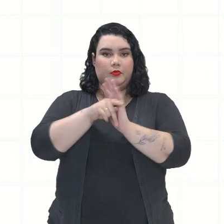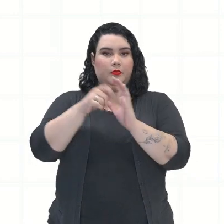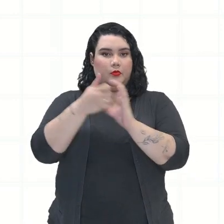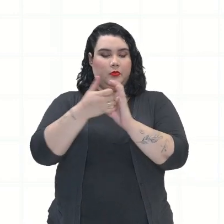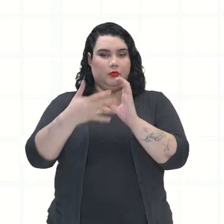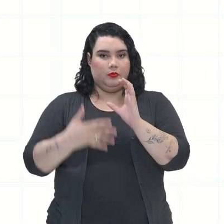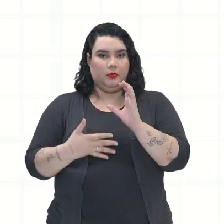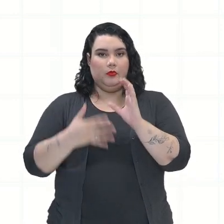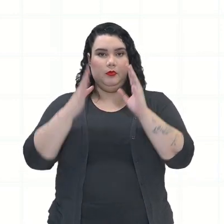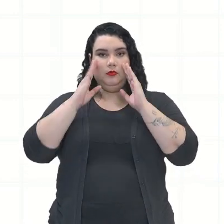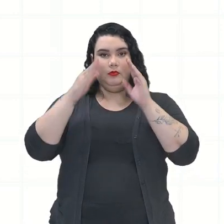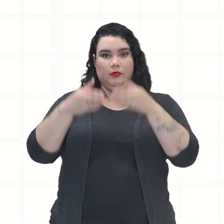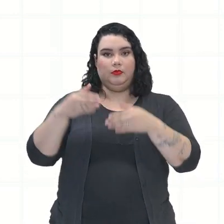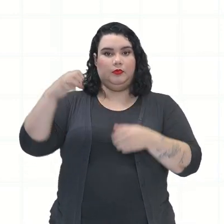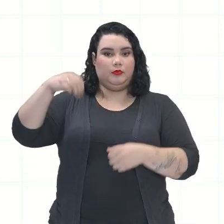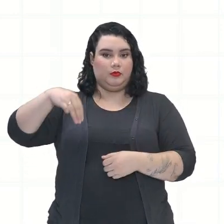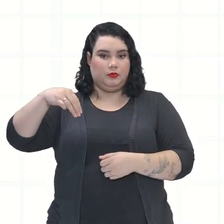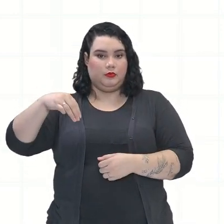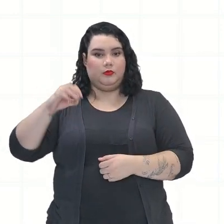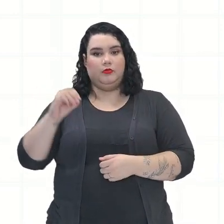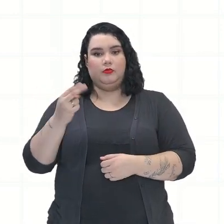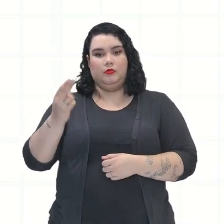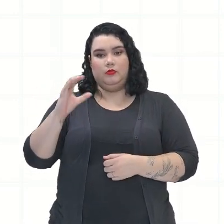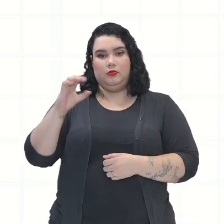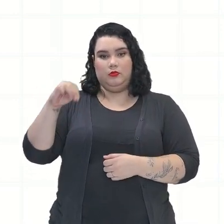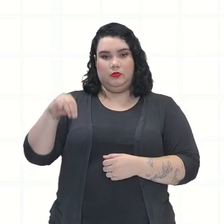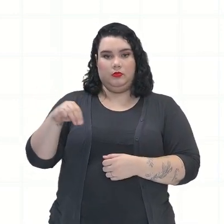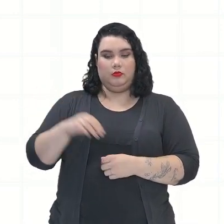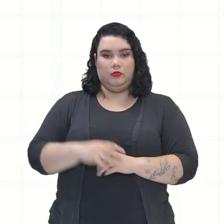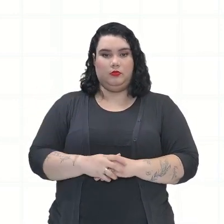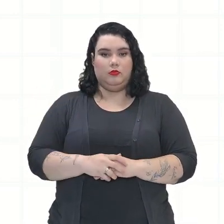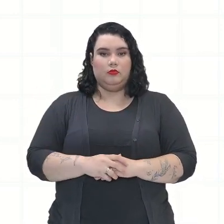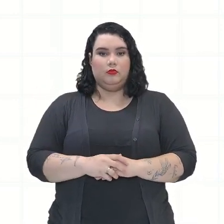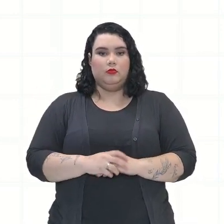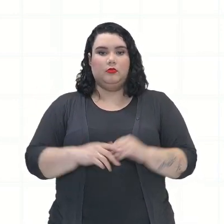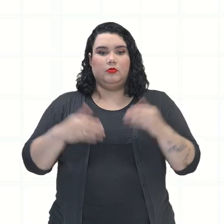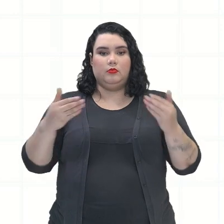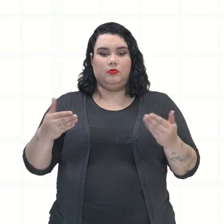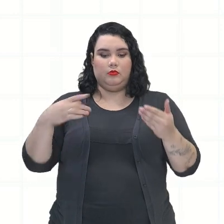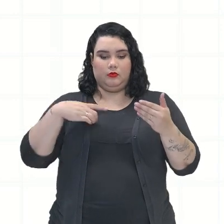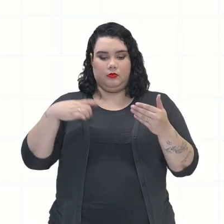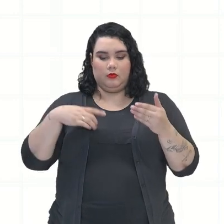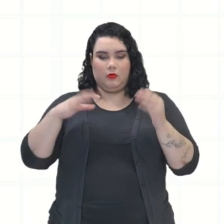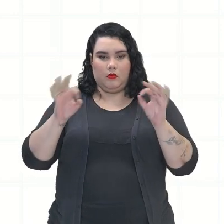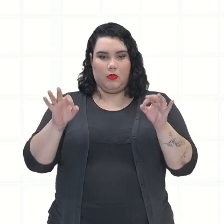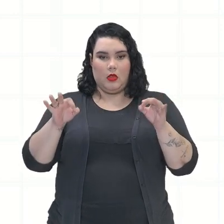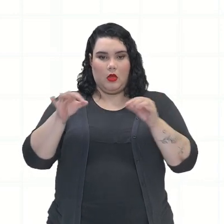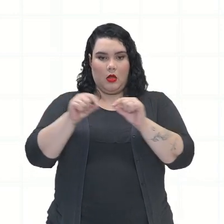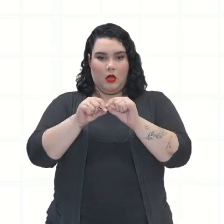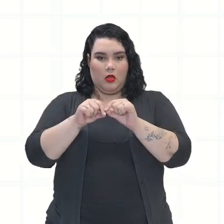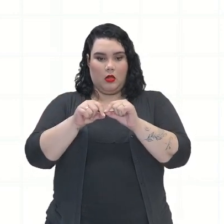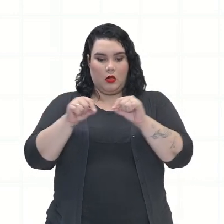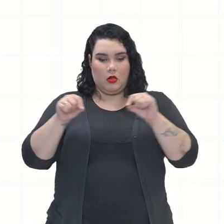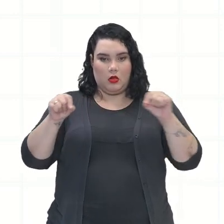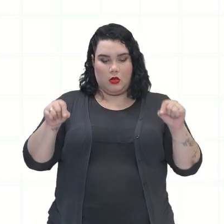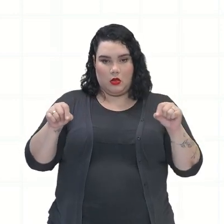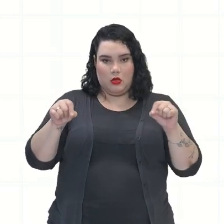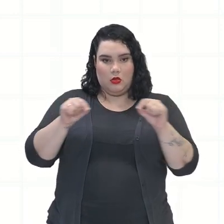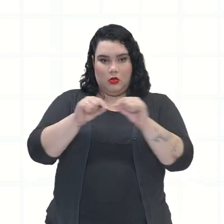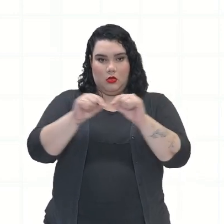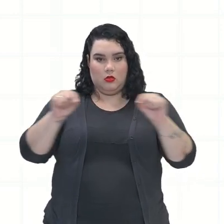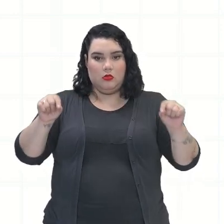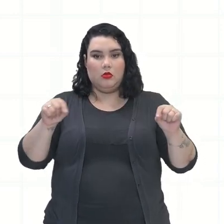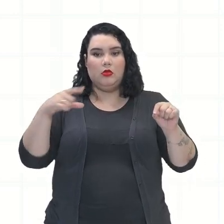metros. Bom, nas laterais nós vamos ter aqui um